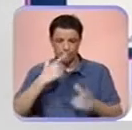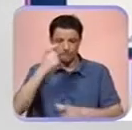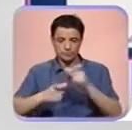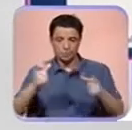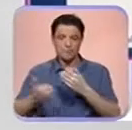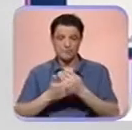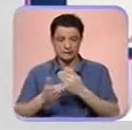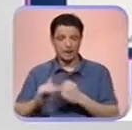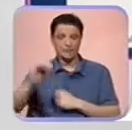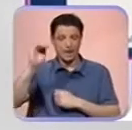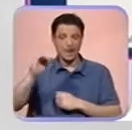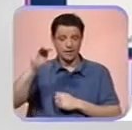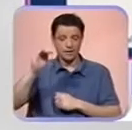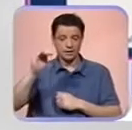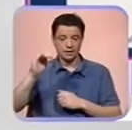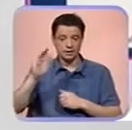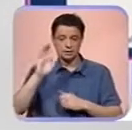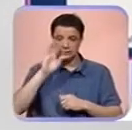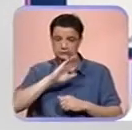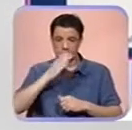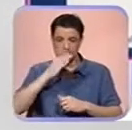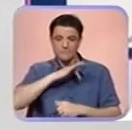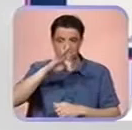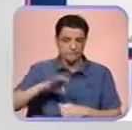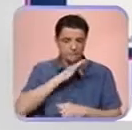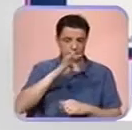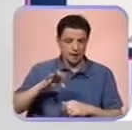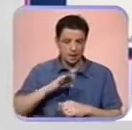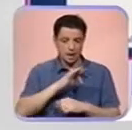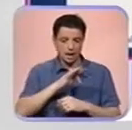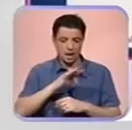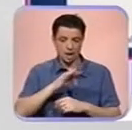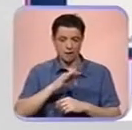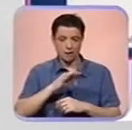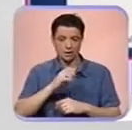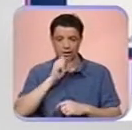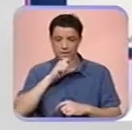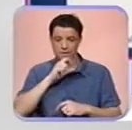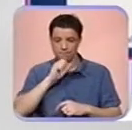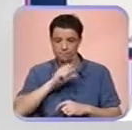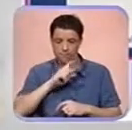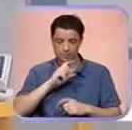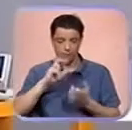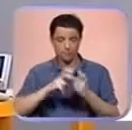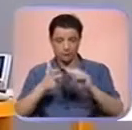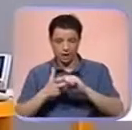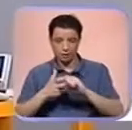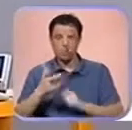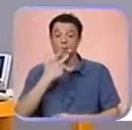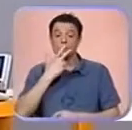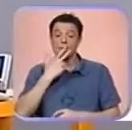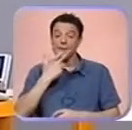com mais idade. Se houver pessoas na família com esta doença como com outras, normalmente isso também vai ter mais problemas. E evitar o